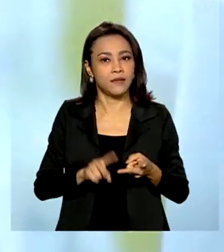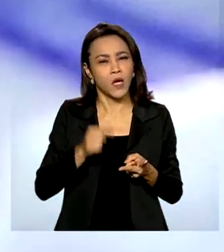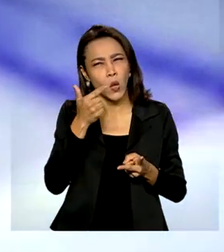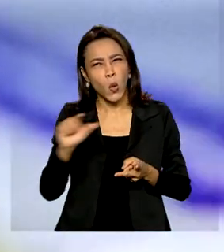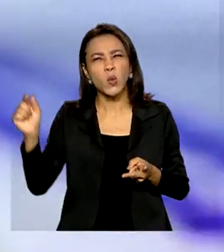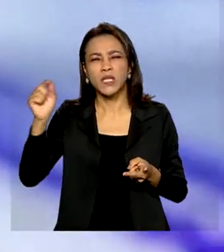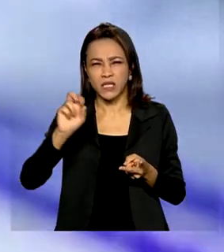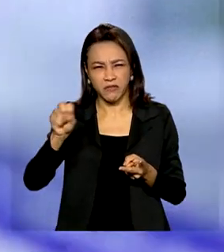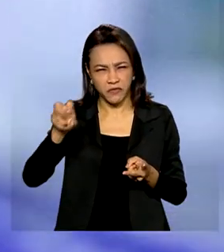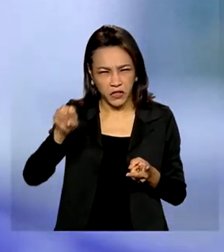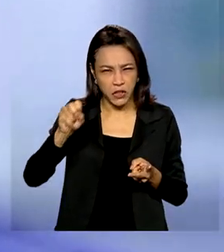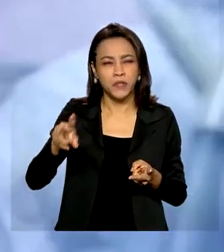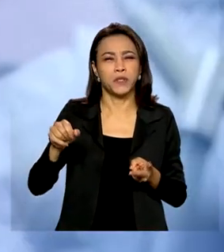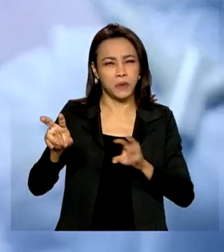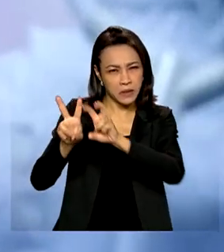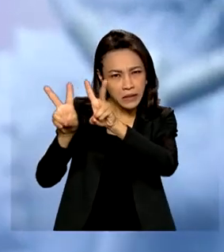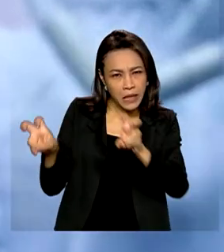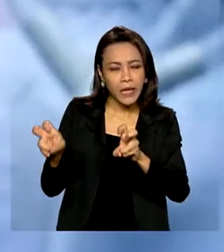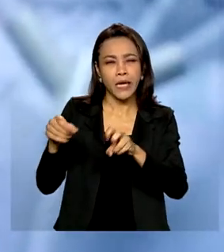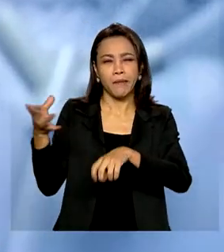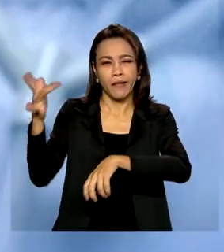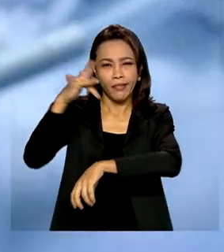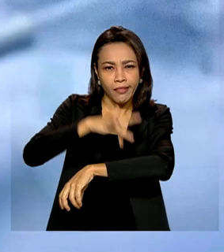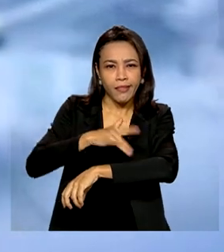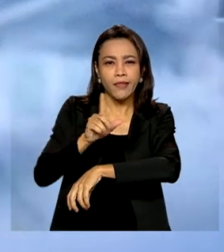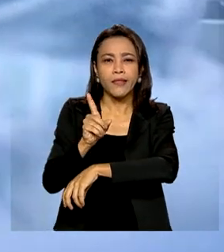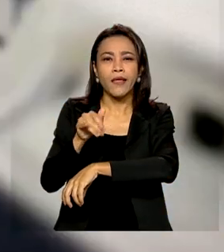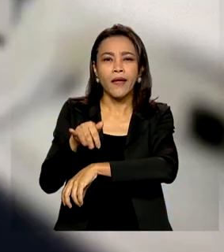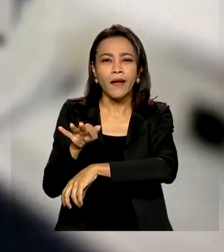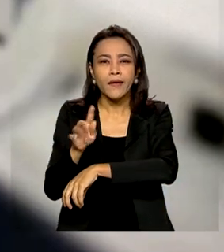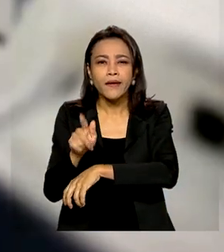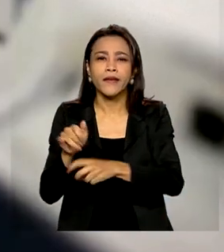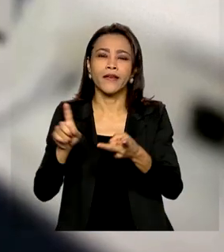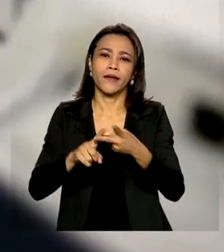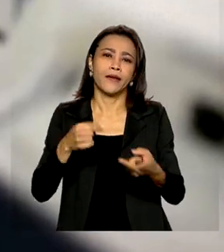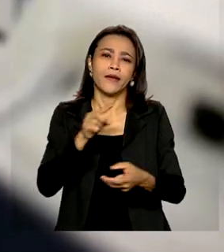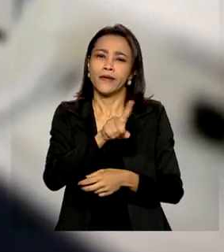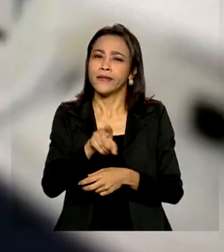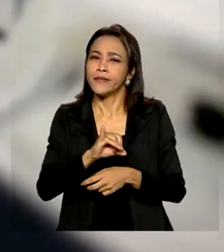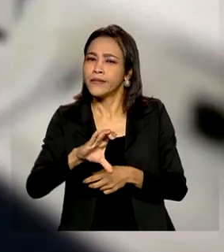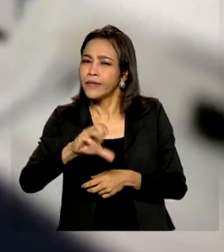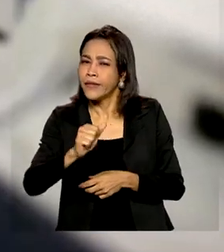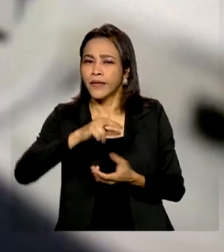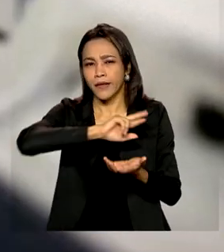viroses, né? Então temos dengue, zika, chikungunya, meningites, hepatites.